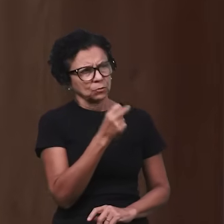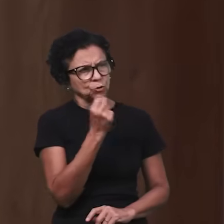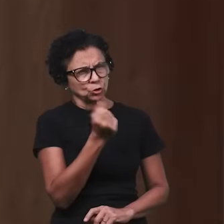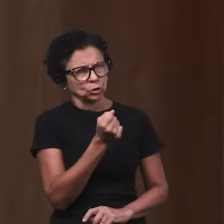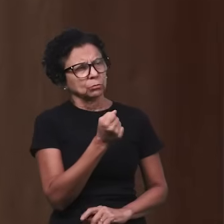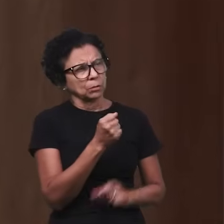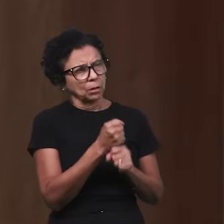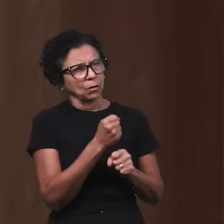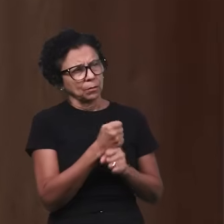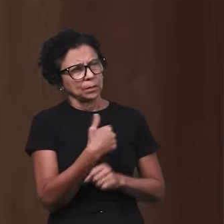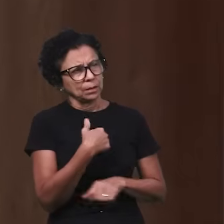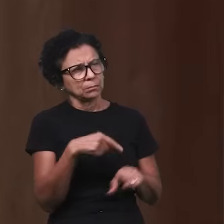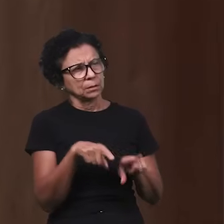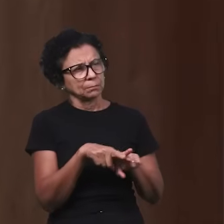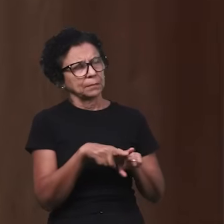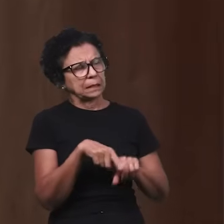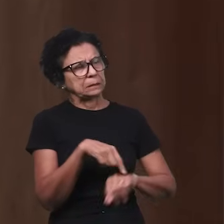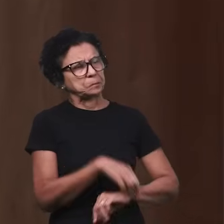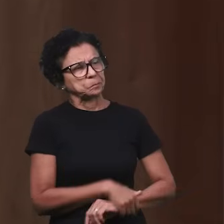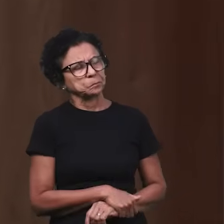Quantas vezes